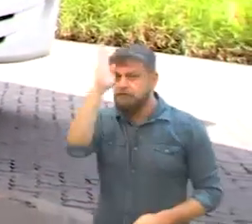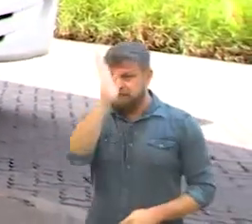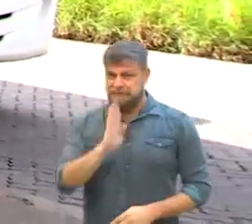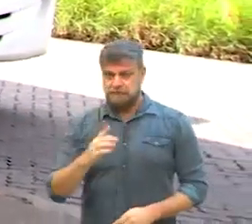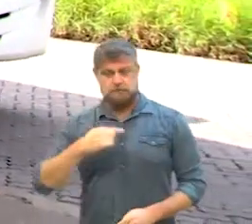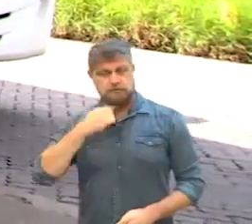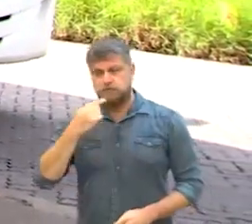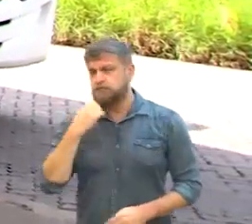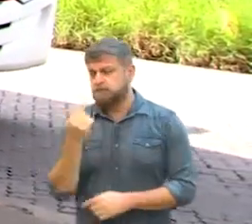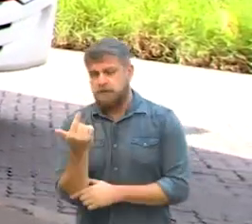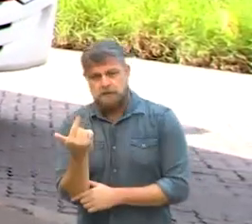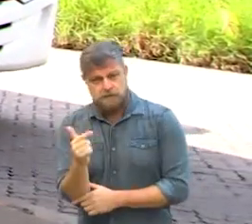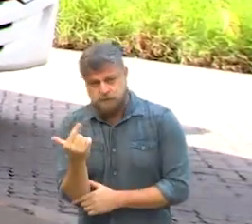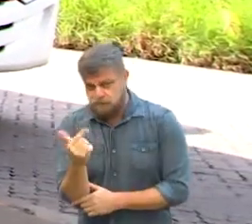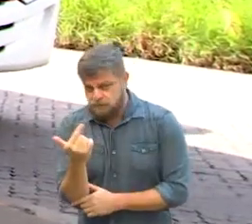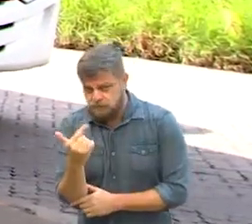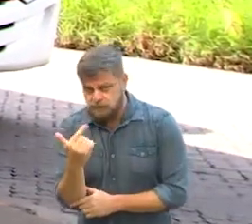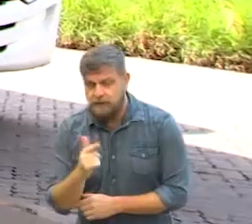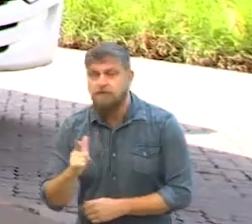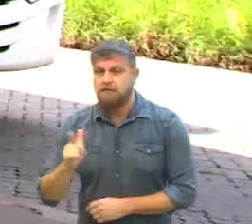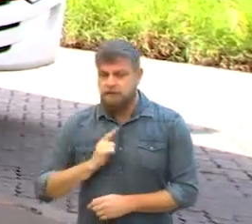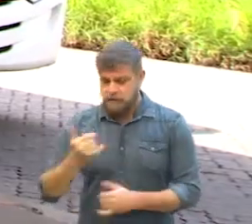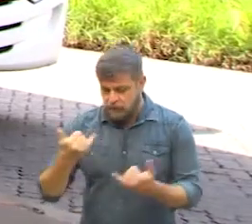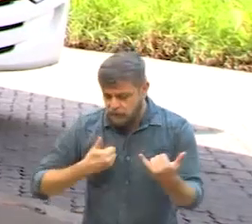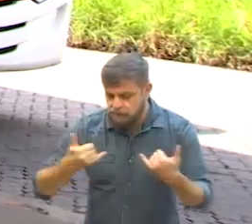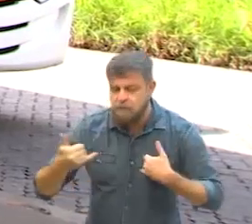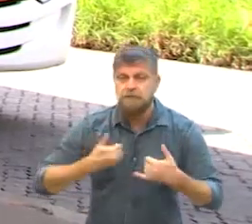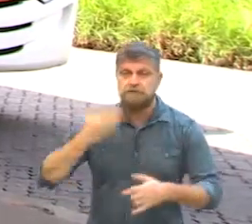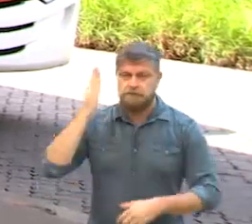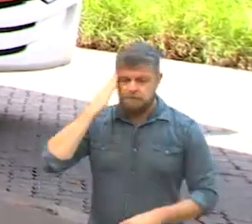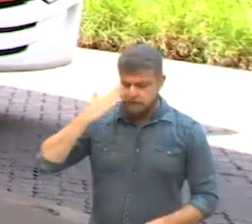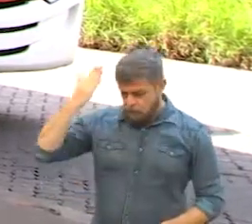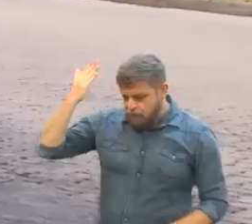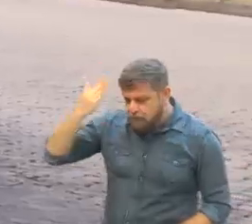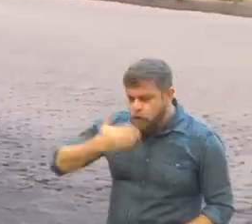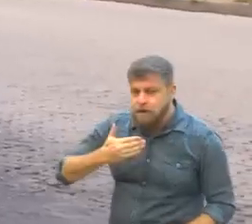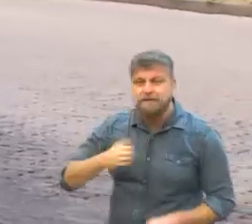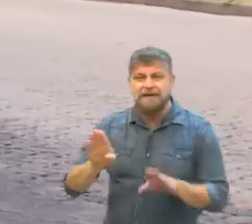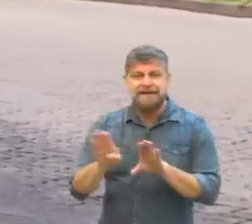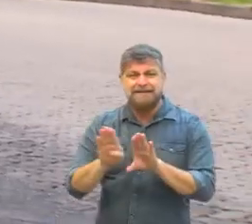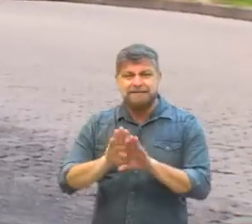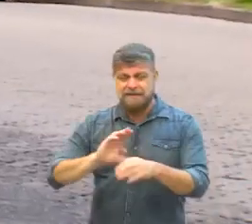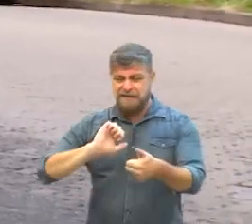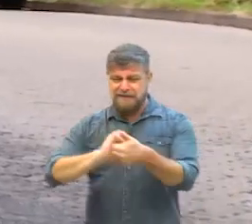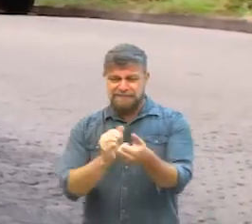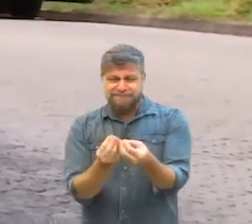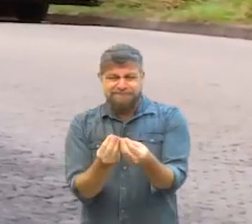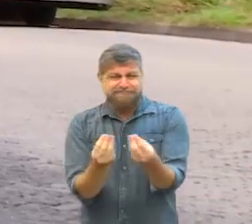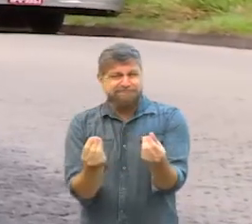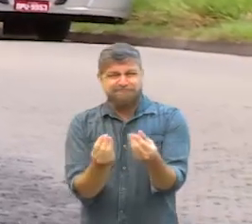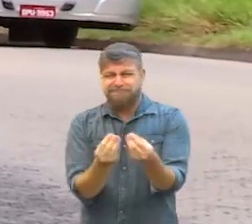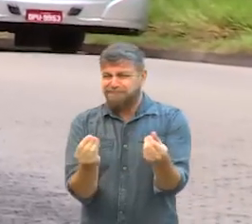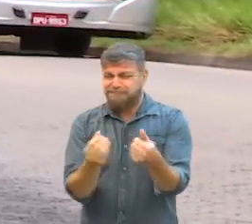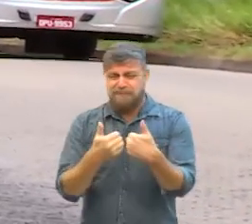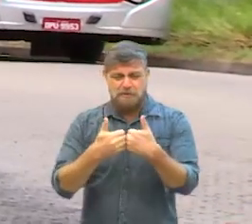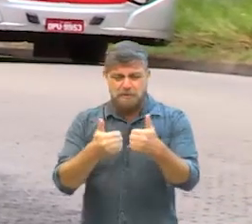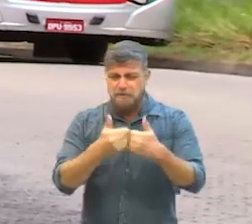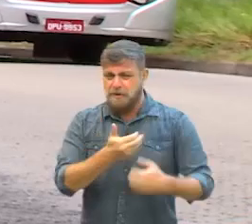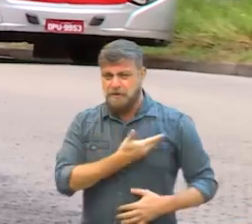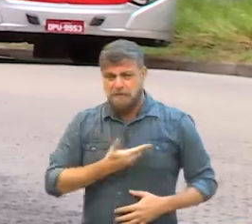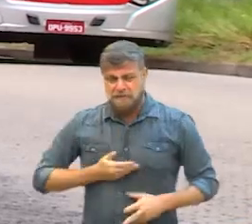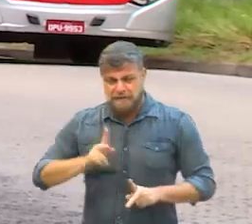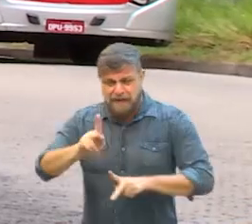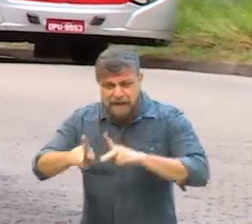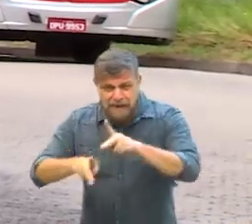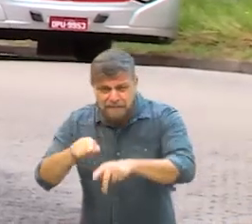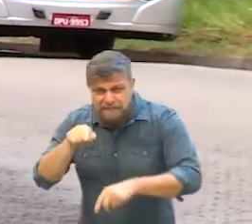Isso eu não tenho dúvida, há dados assim que demonstram isso. E a qualidade do transporte oferecido